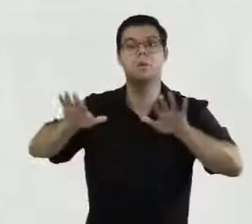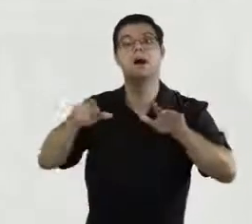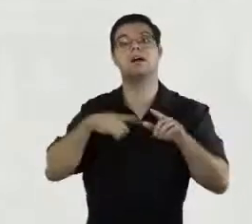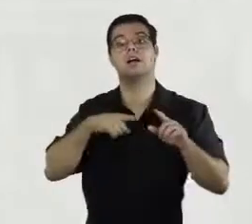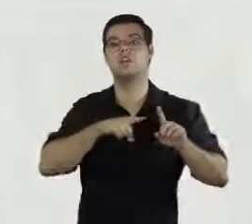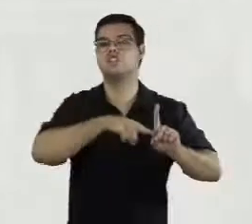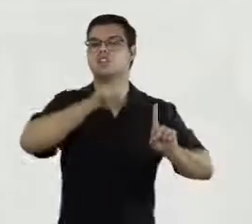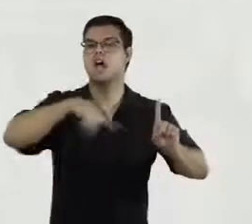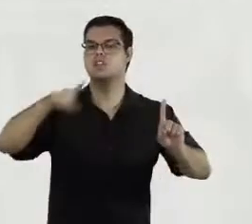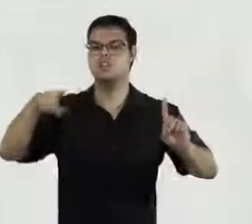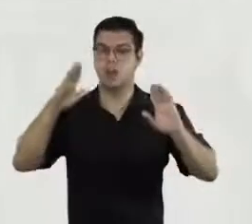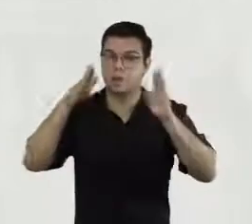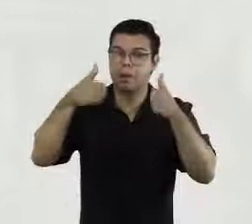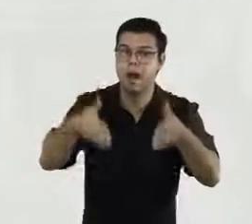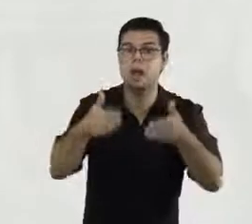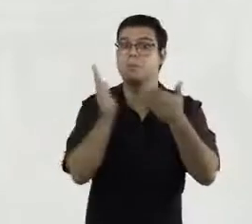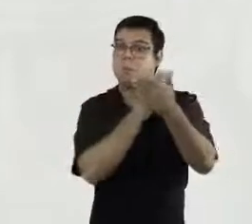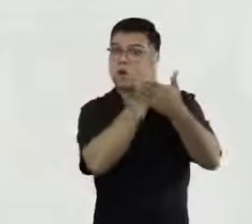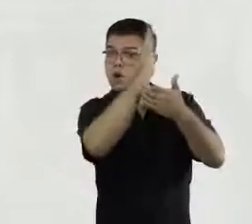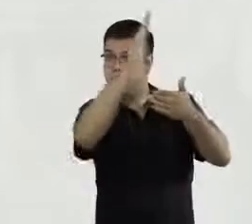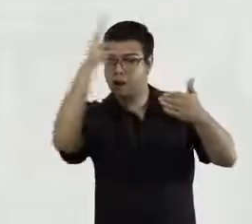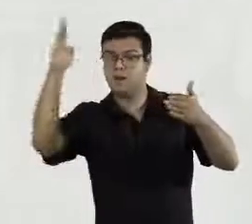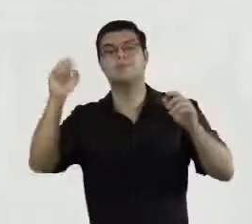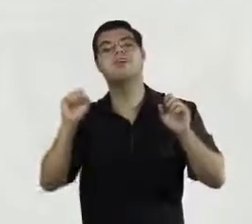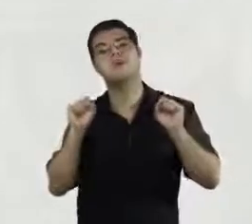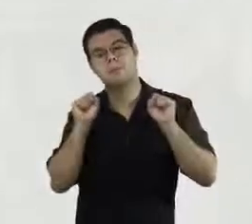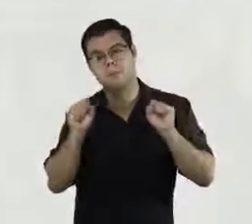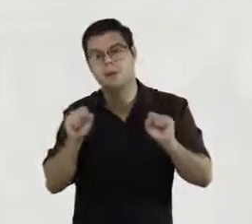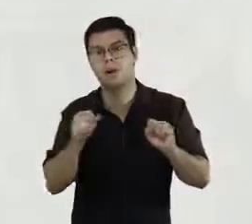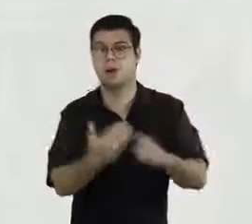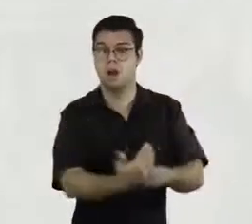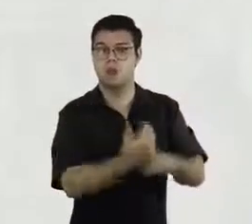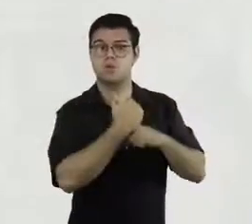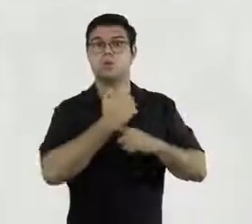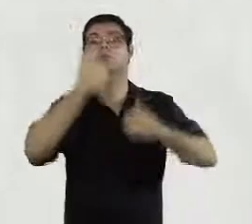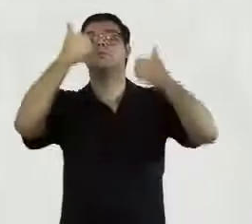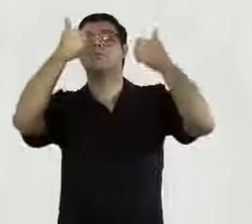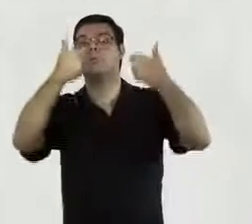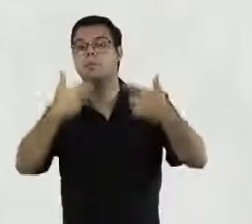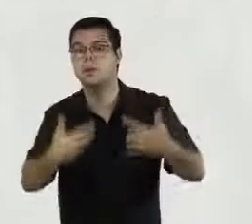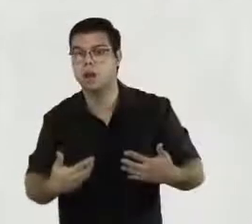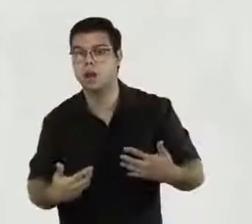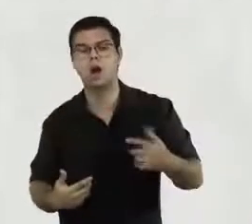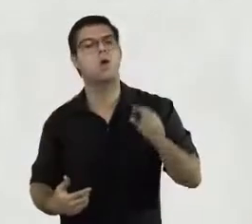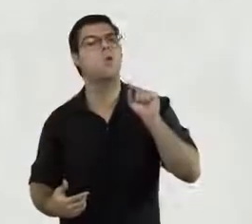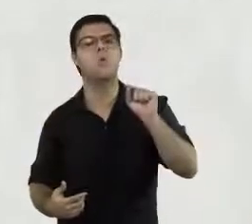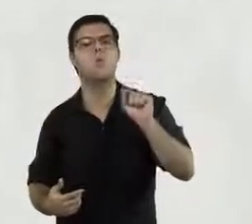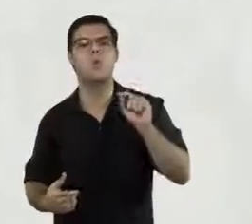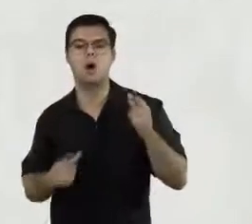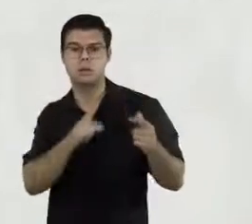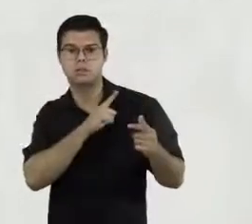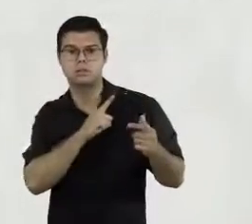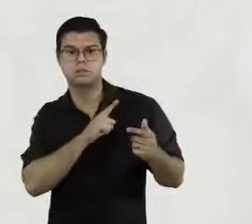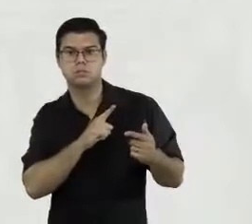à bibliografia poderia prontamente nos dizer o que está